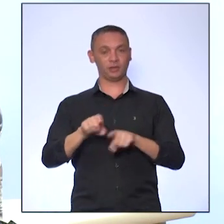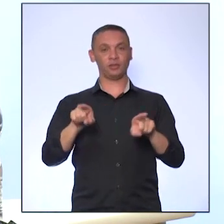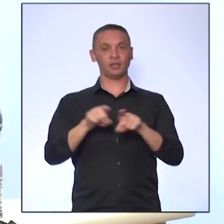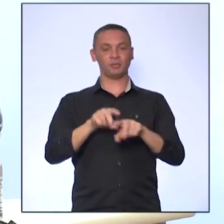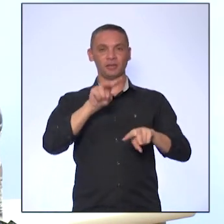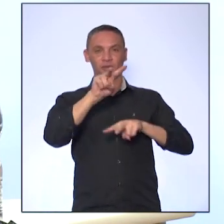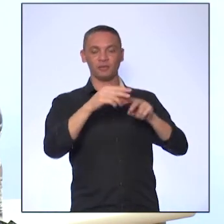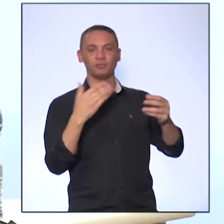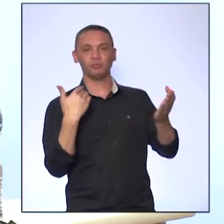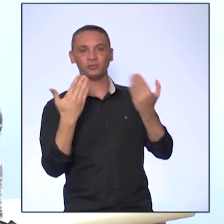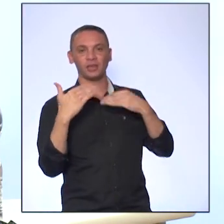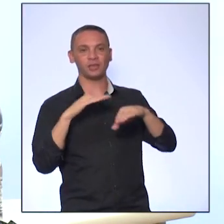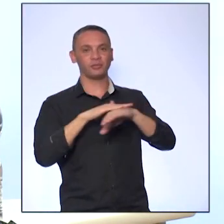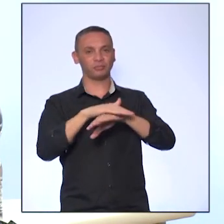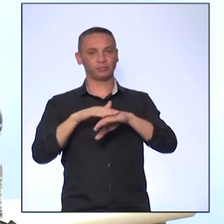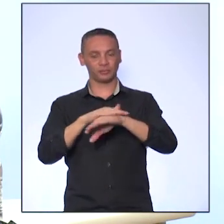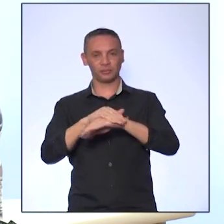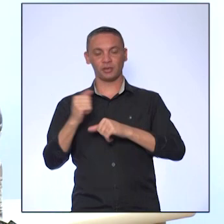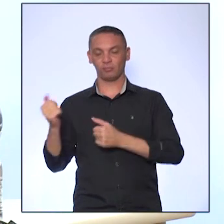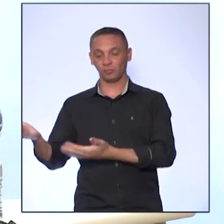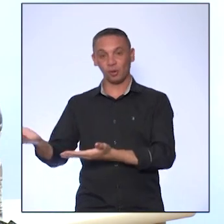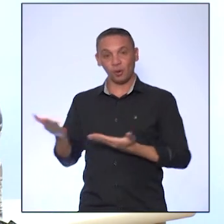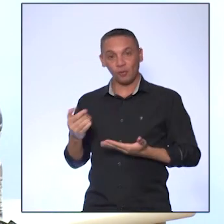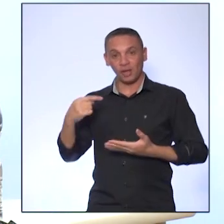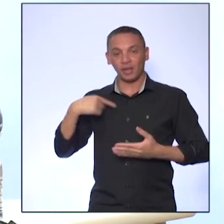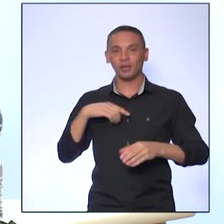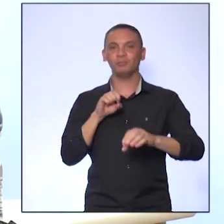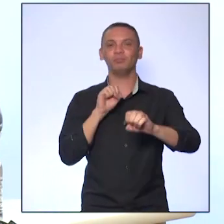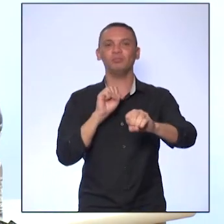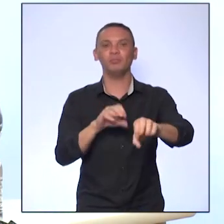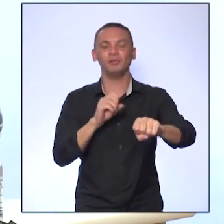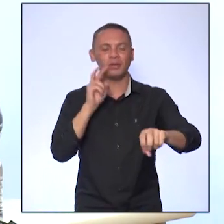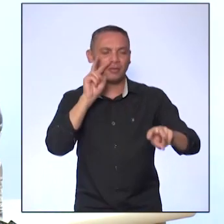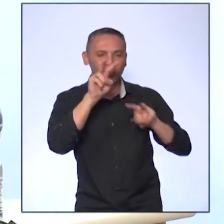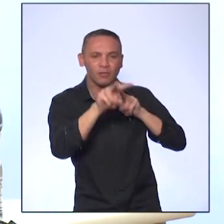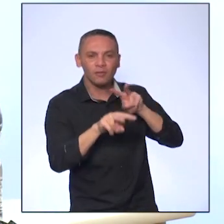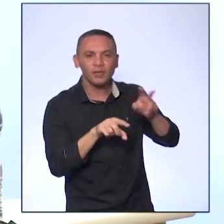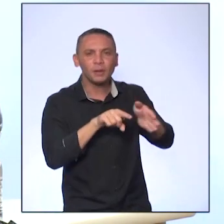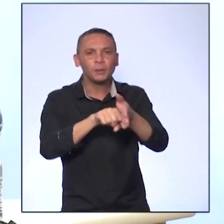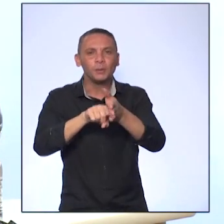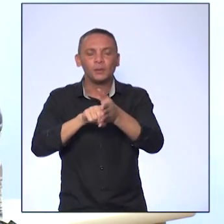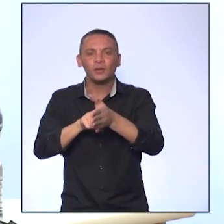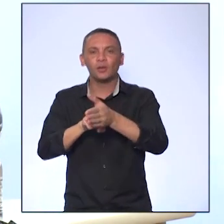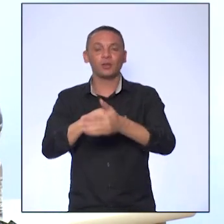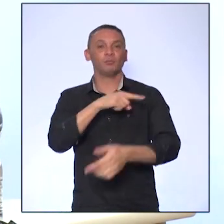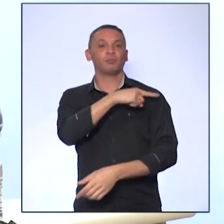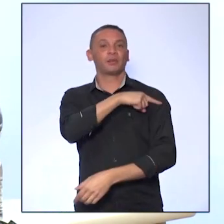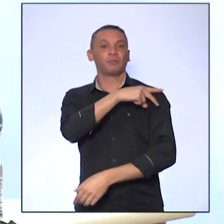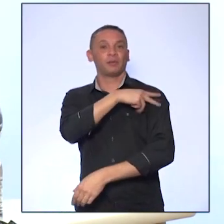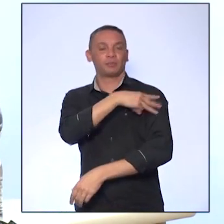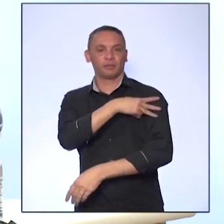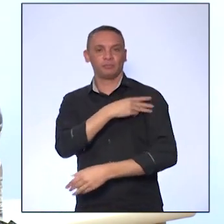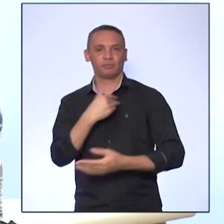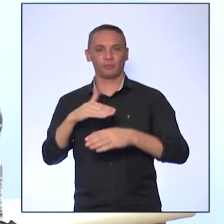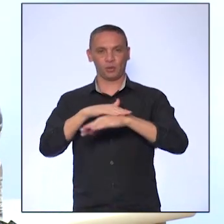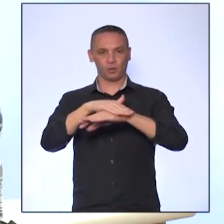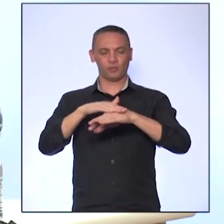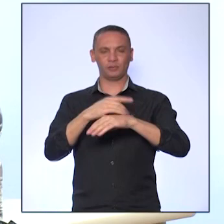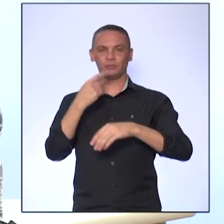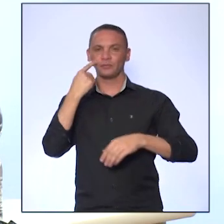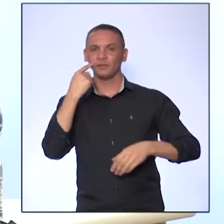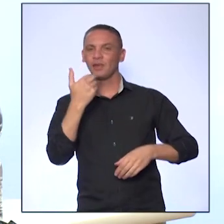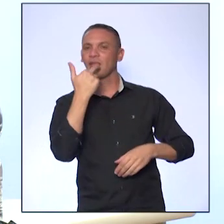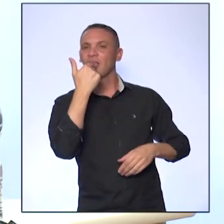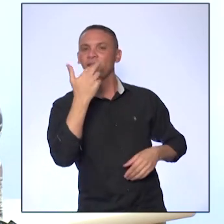chats, né? E quando eu fui convidada a ministrar aula, eu dei uma olhada no chat do ensino médio. Observei a linguagem